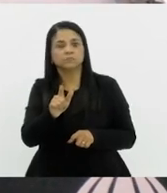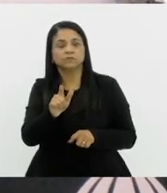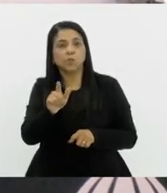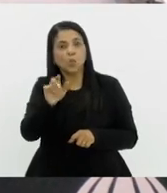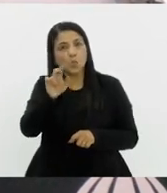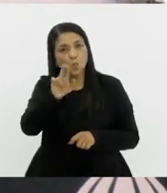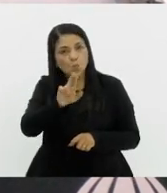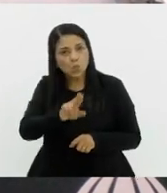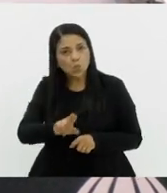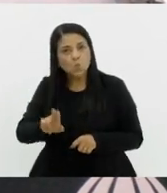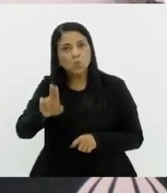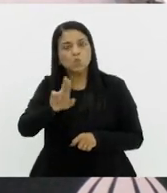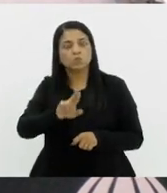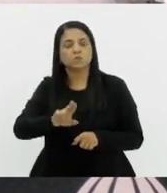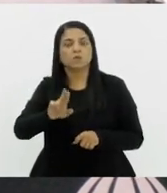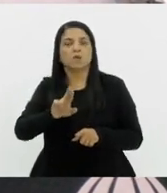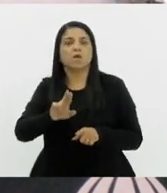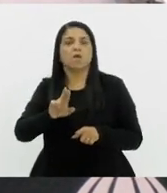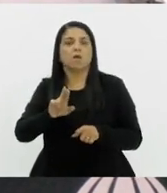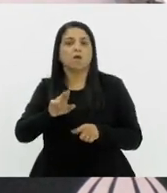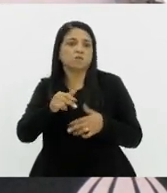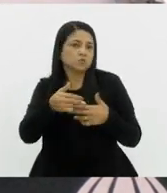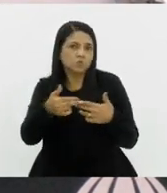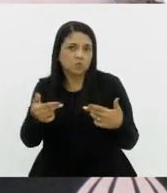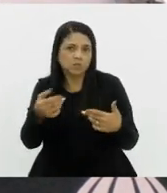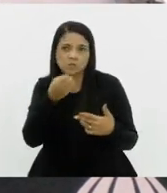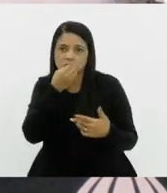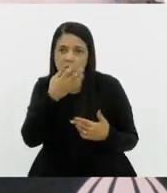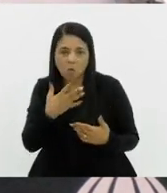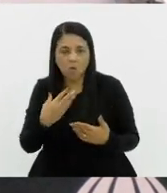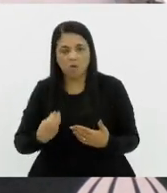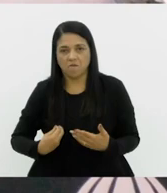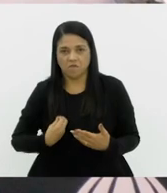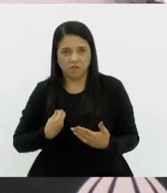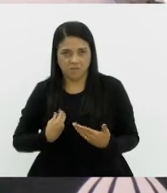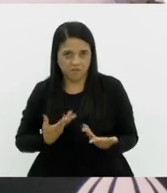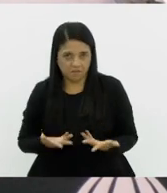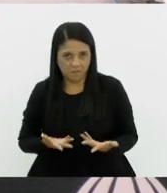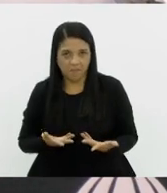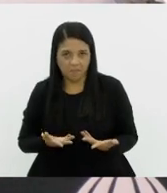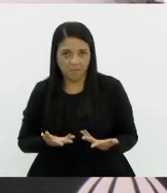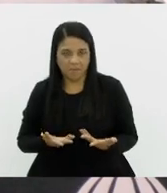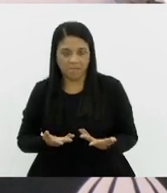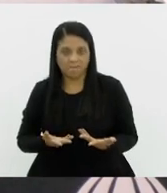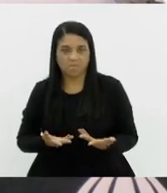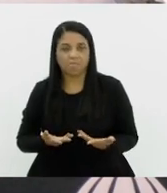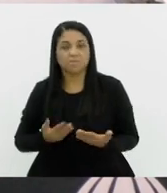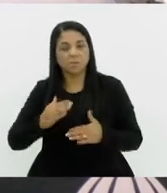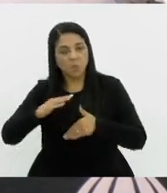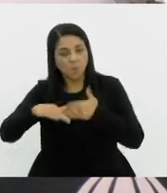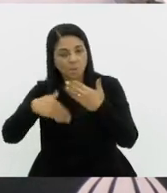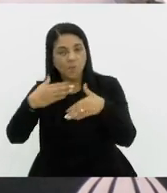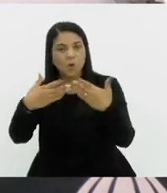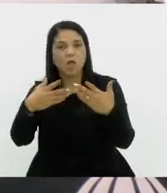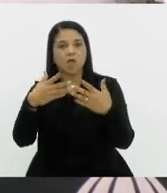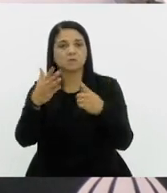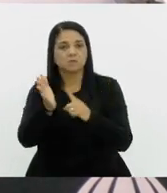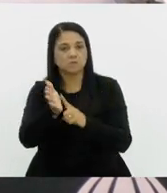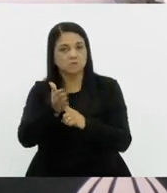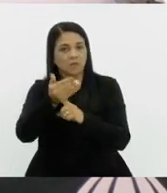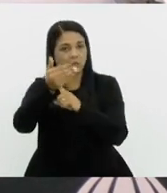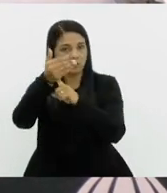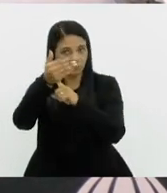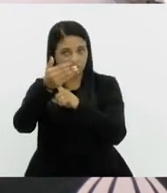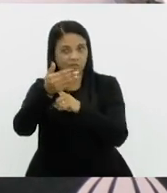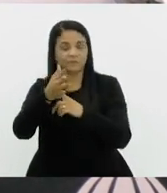usar as coisas que seriam ótimas, que são ótimas trazidas pelo progresso e pela tecnologia.